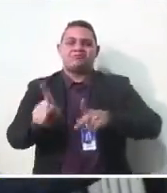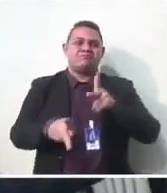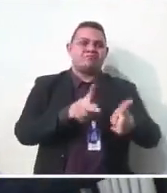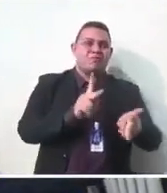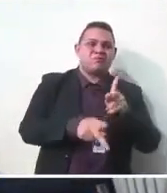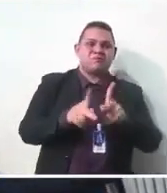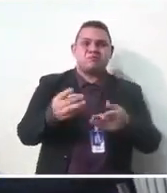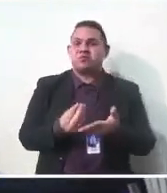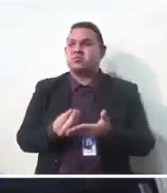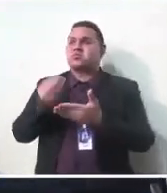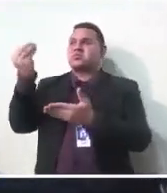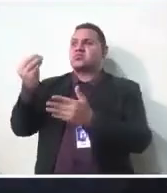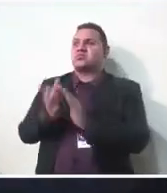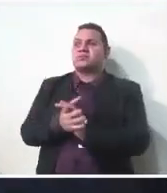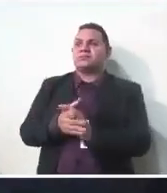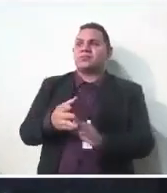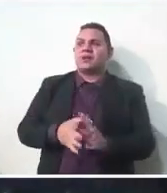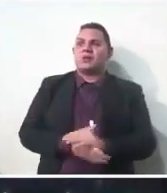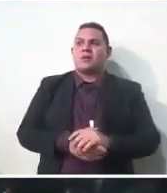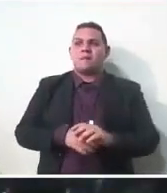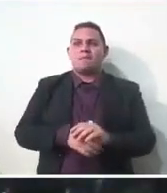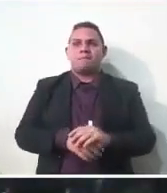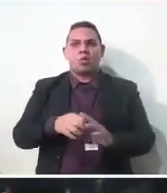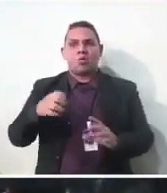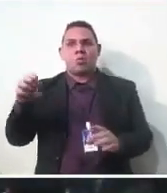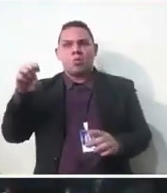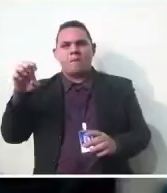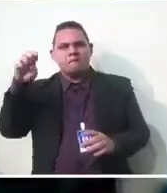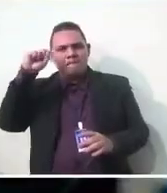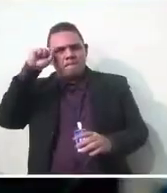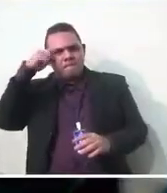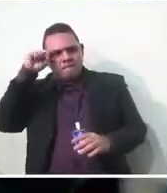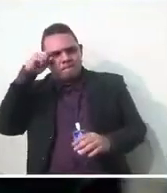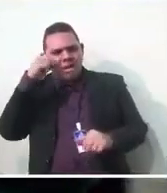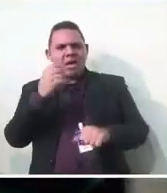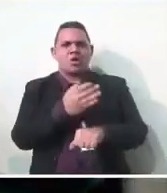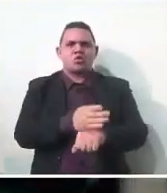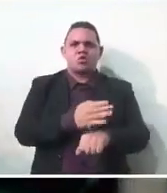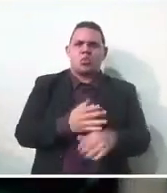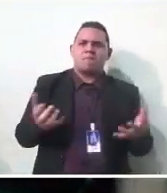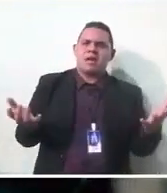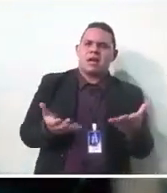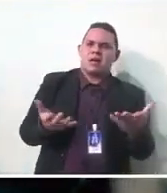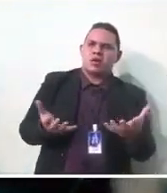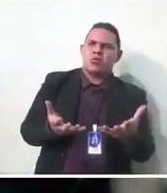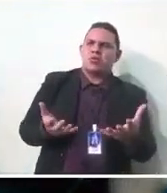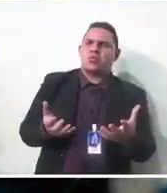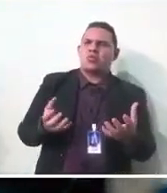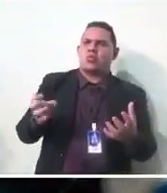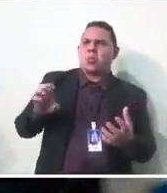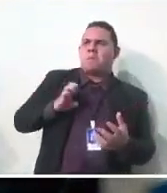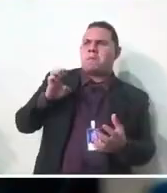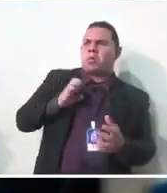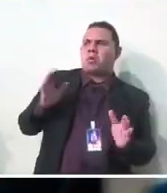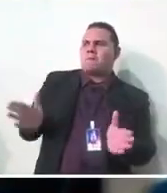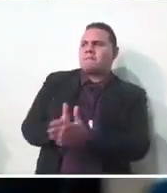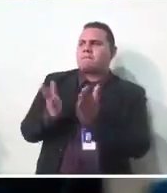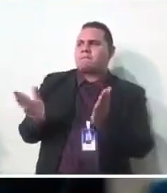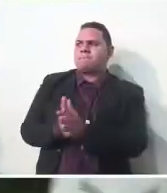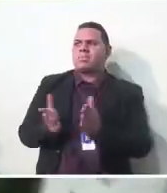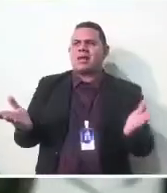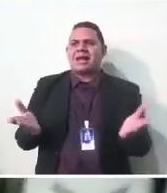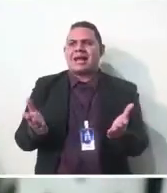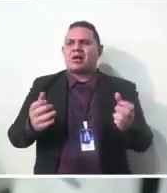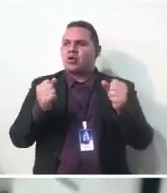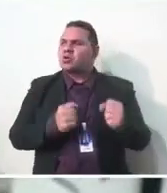nação, o preto, o branco, o rico, o pobre. Agora pode adorar sem véu, sem novilho. Agora